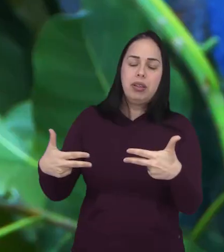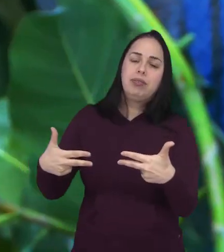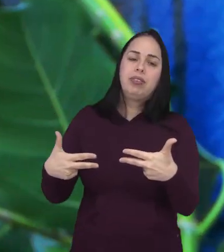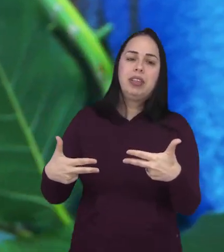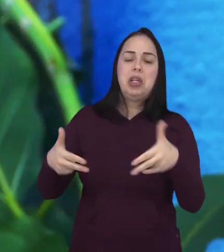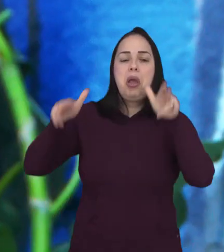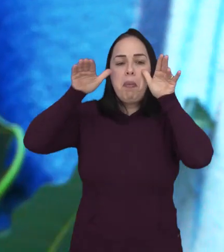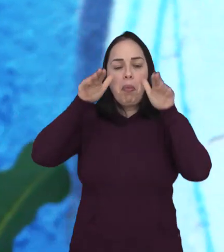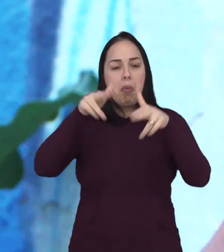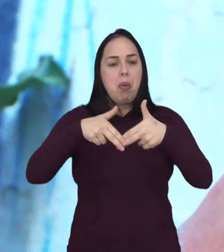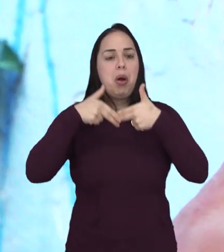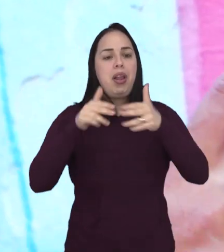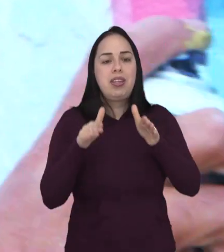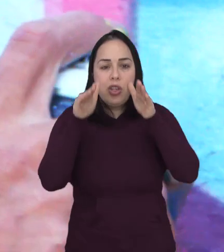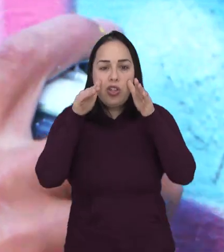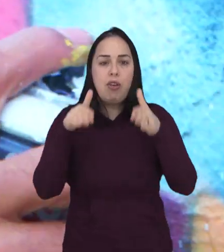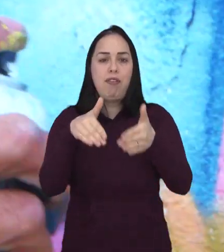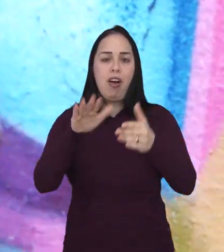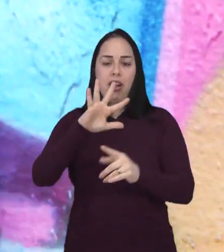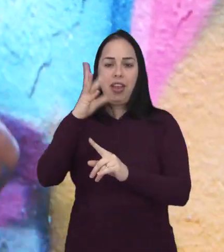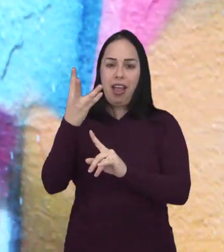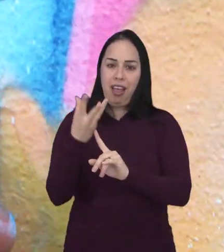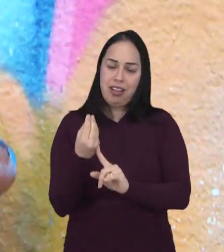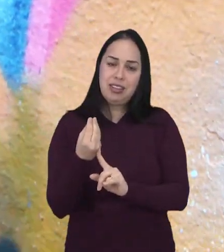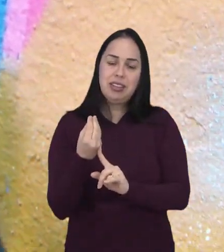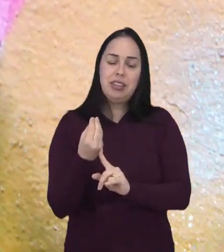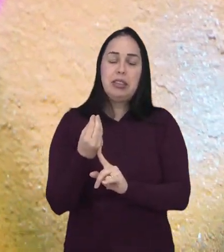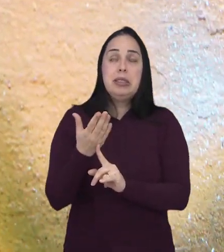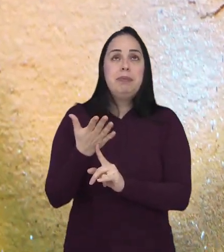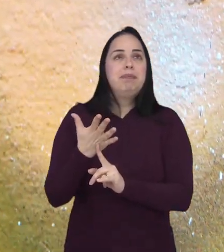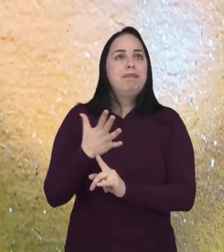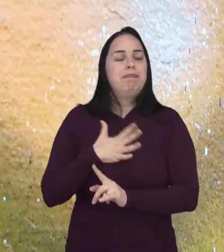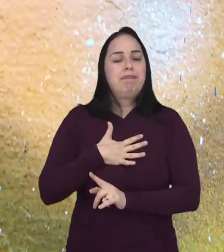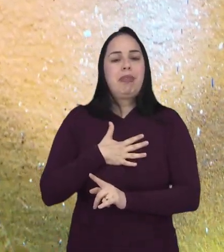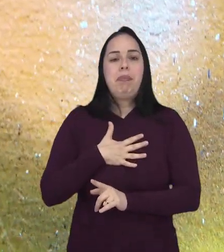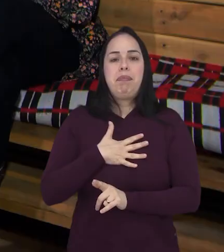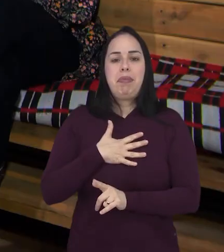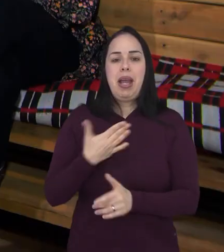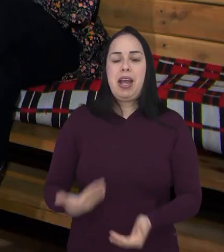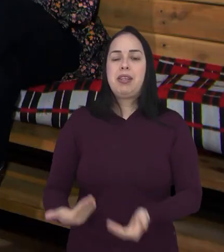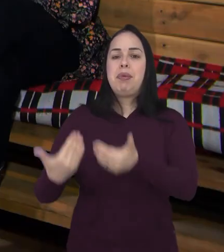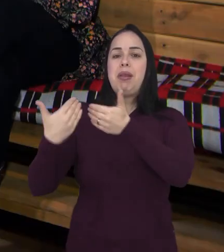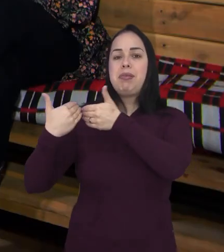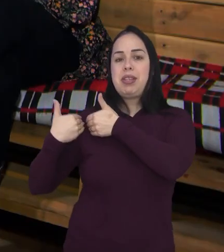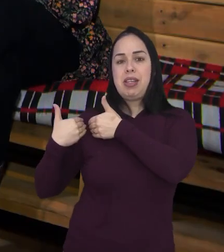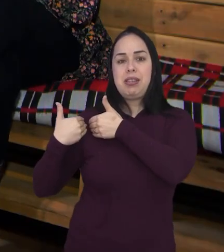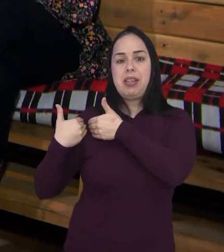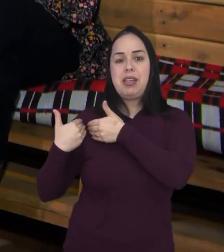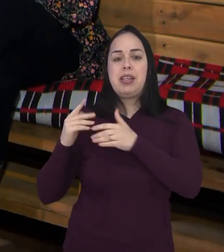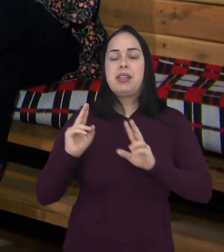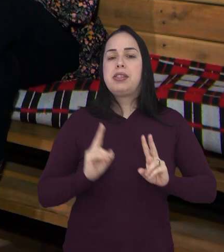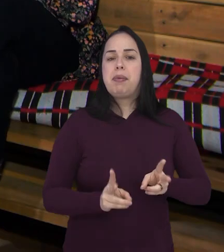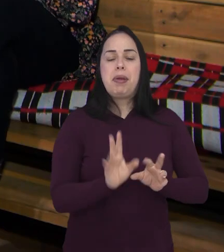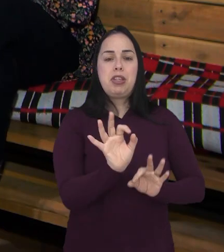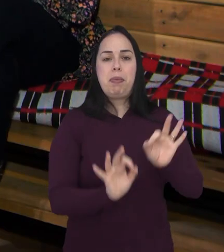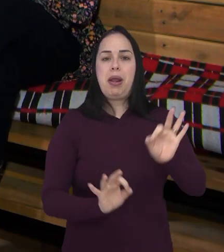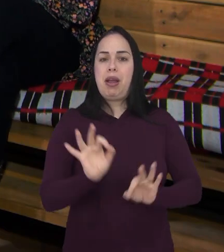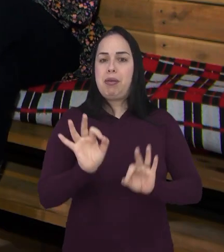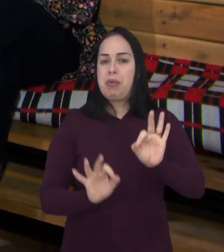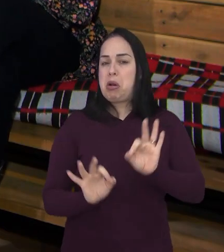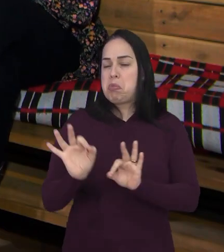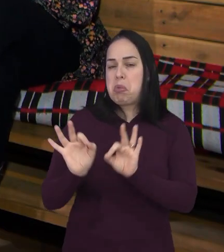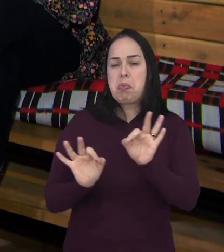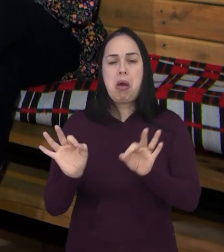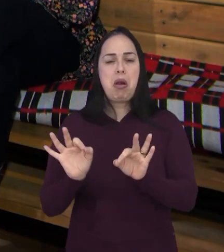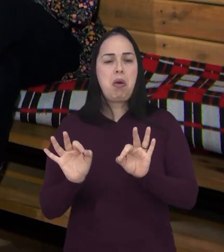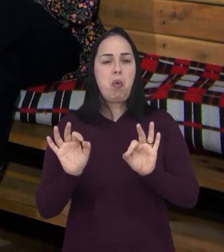fez focar no caminho da arte. Para mim eu tenho esse compromisso também de estar sempre organizando algumas coisas nas